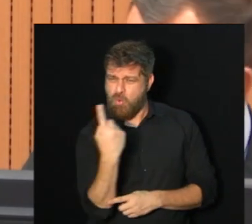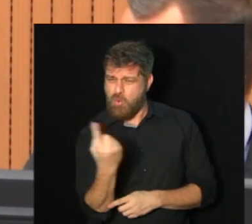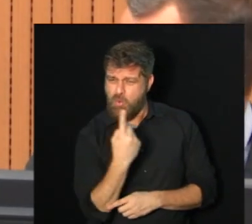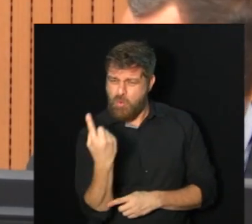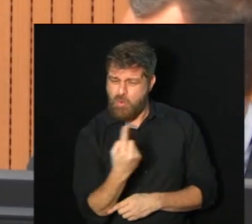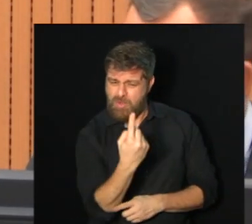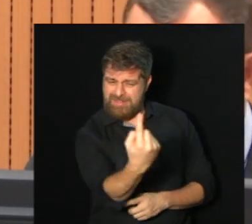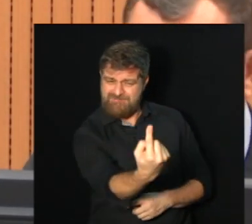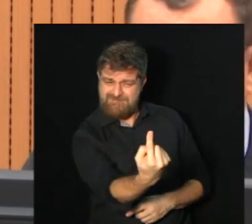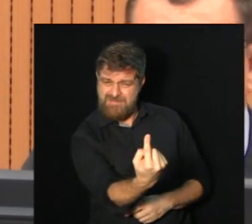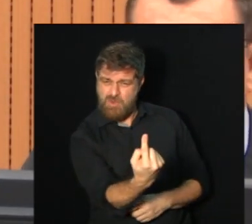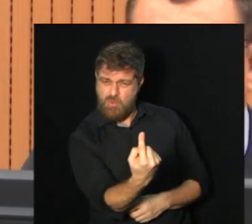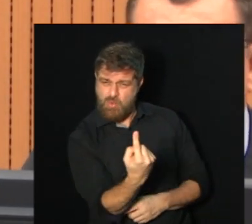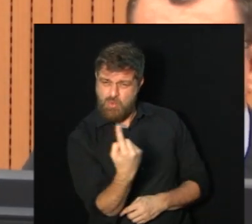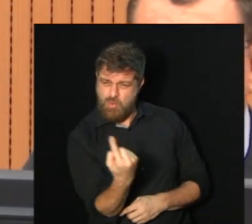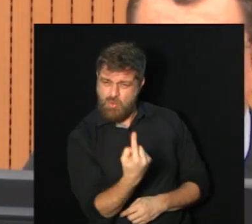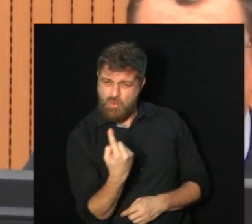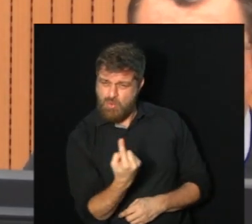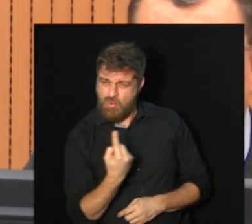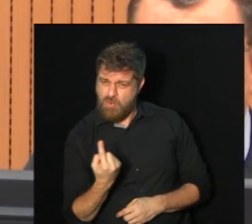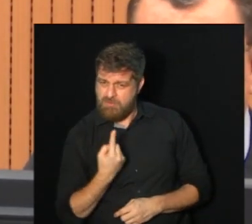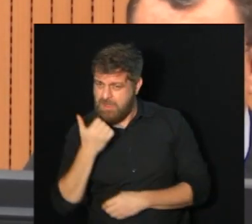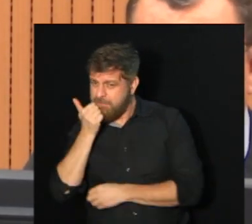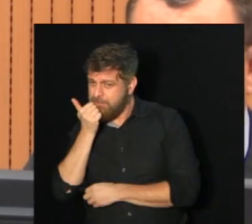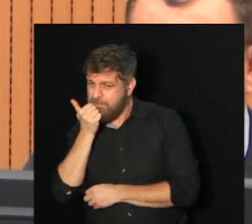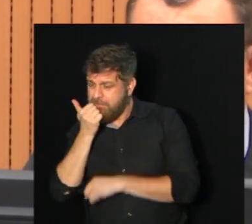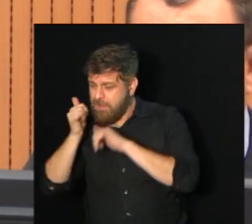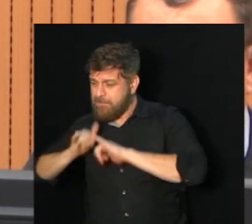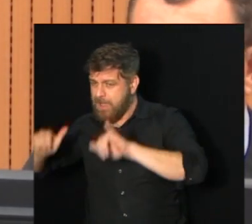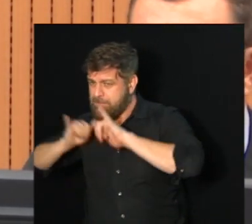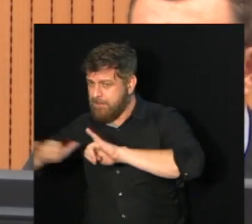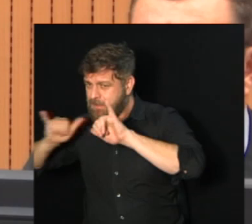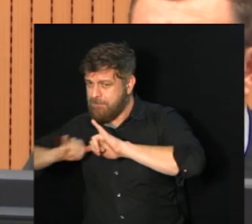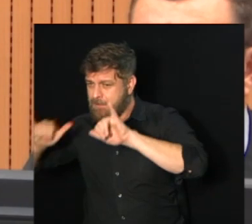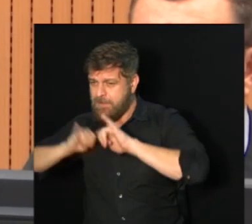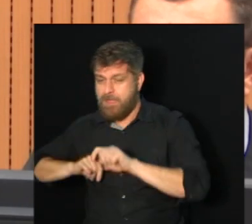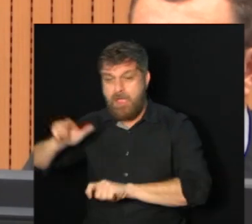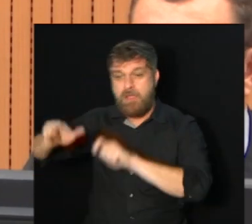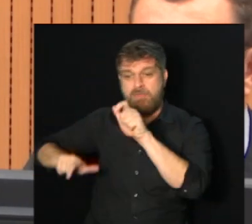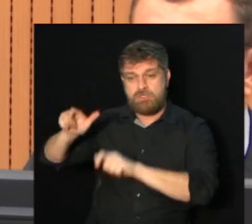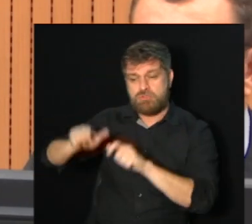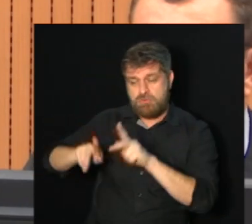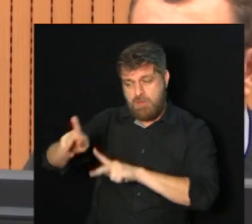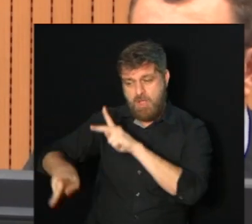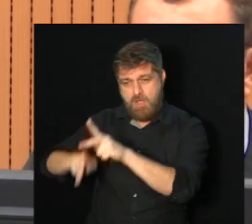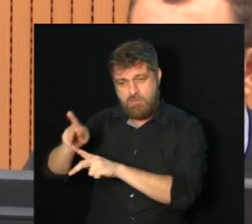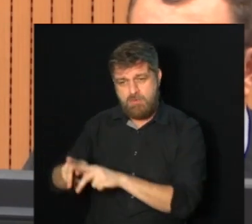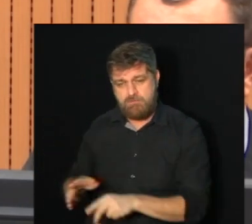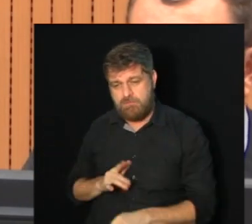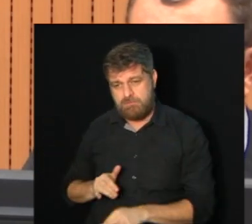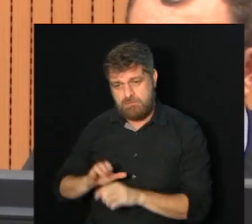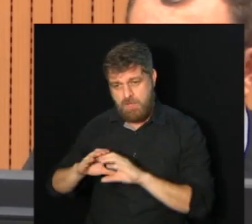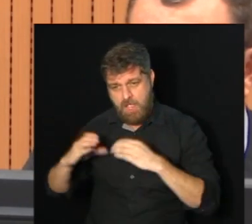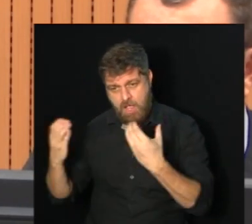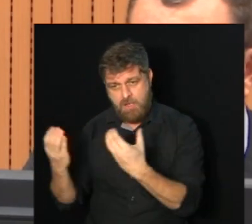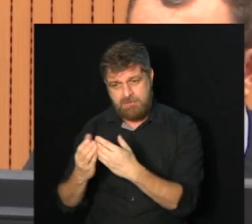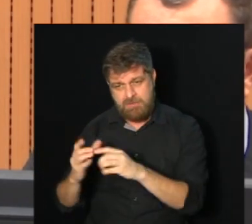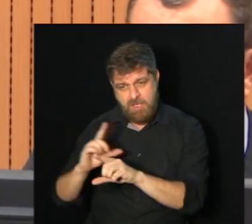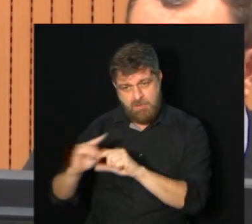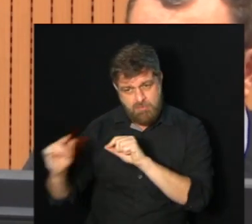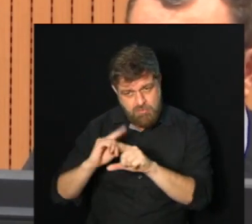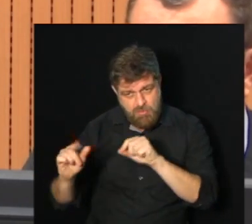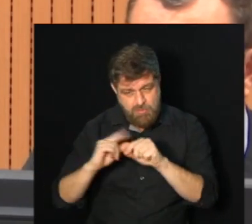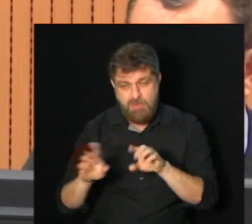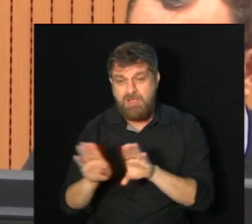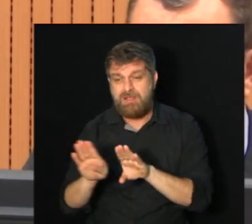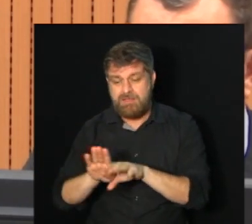tornado, dando aviso prévio à comunidade da Defesa Civil,